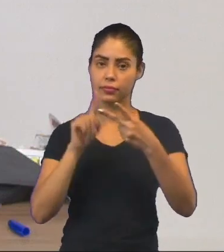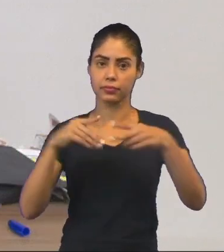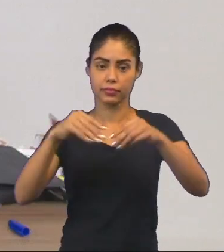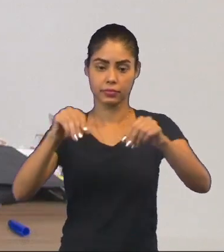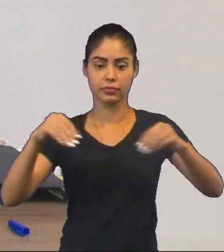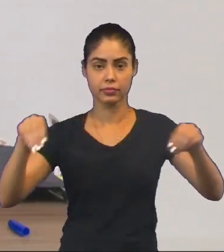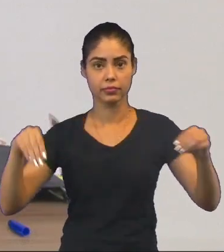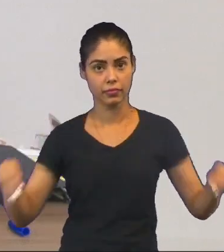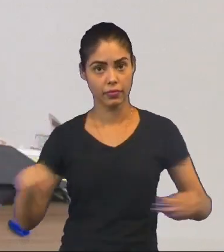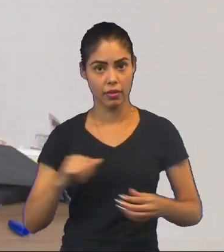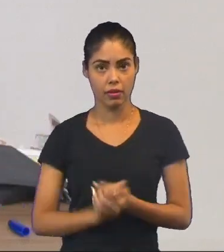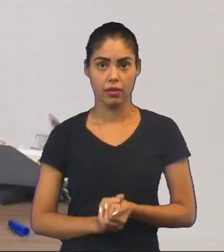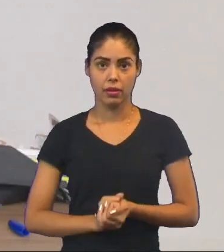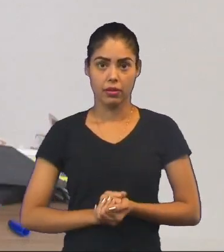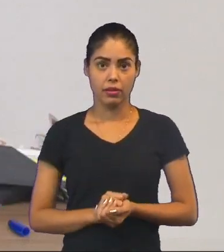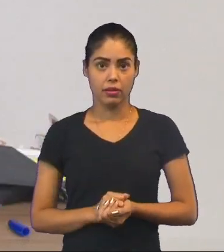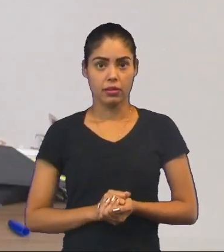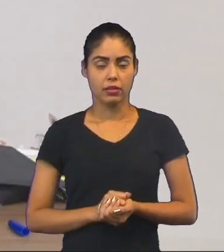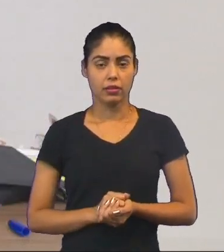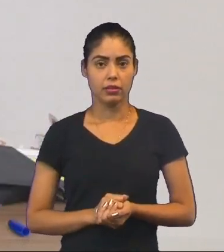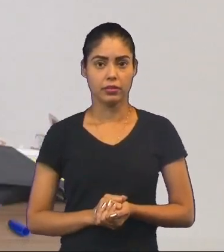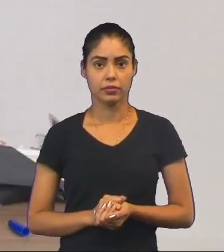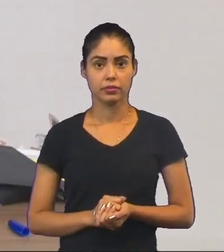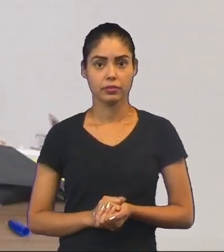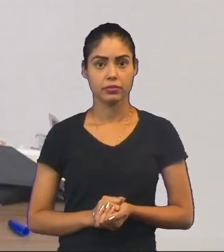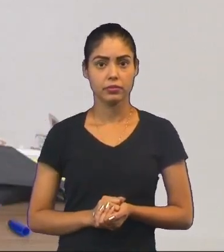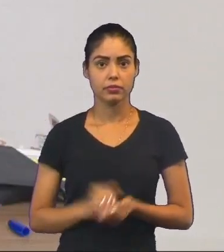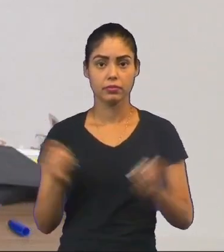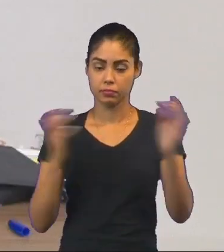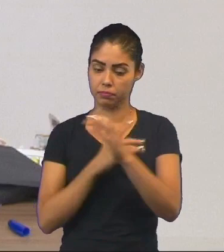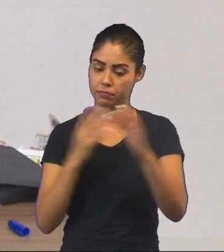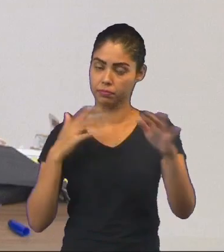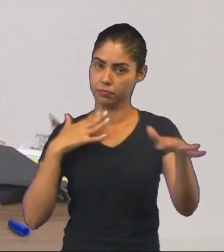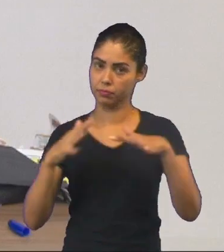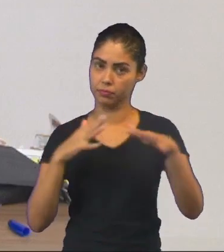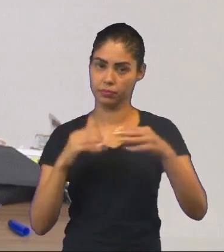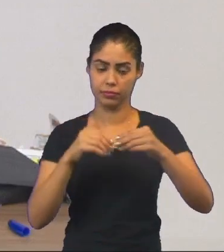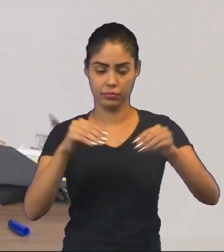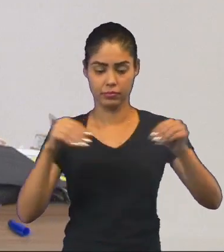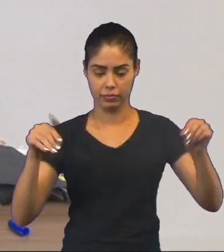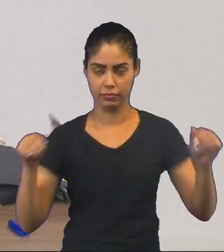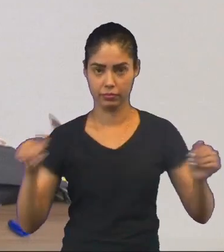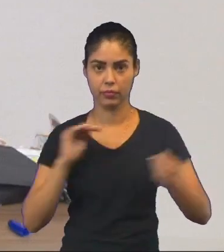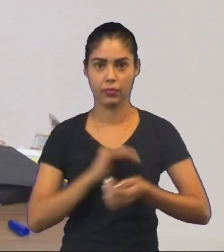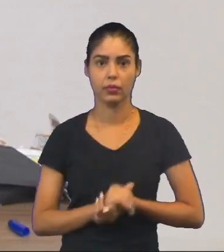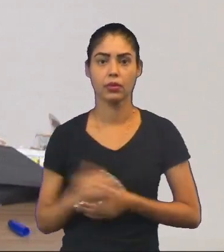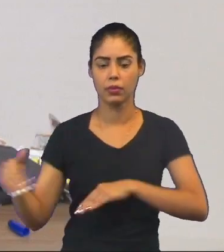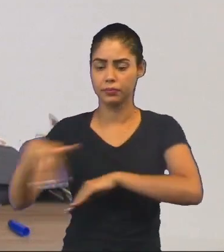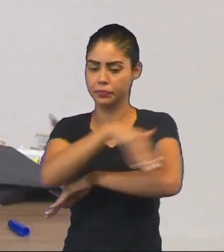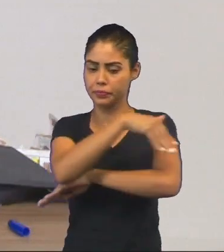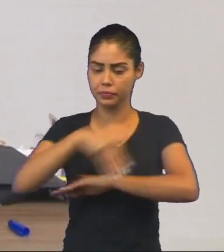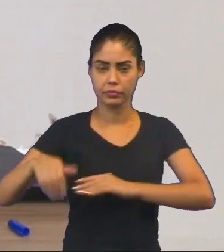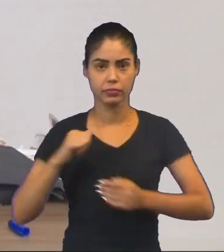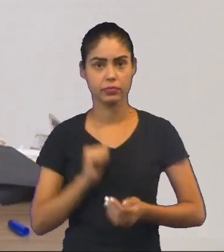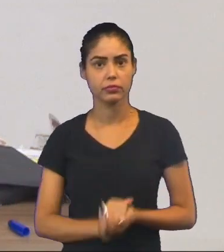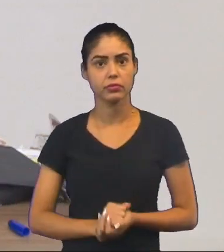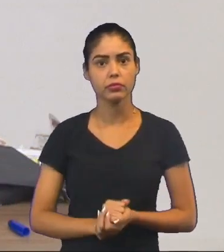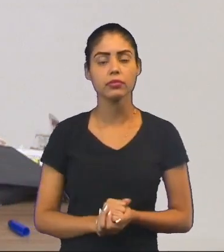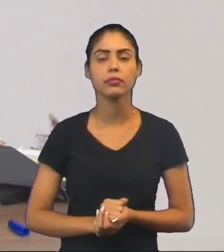de transportes terrestres, que são esses que se deslocam na terra, né, em ruas,